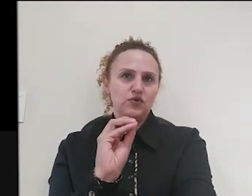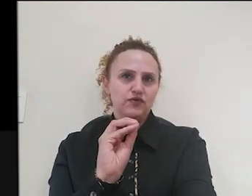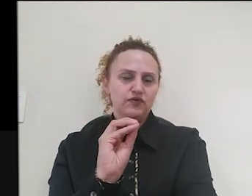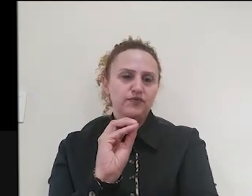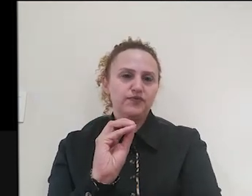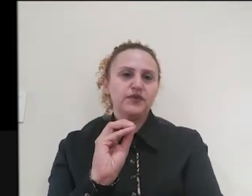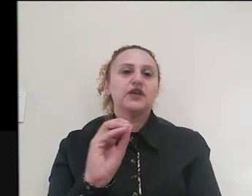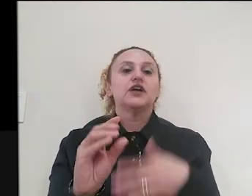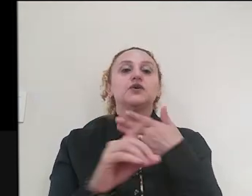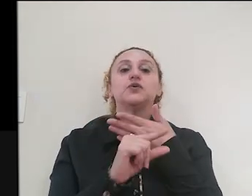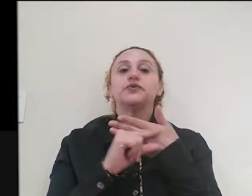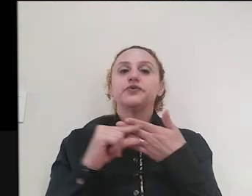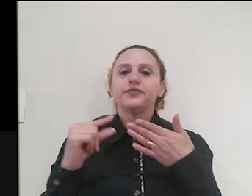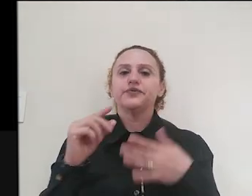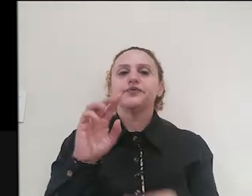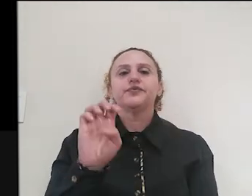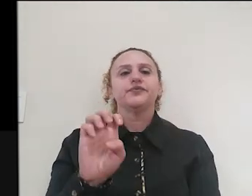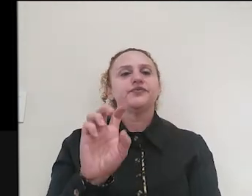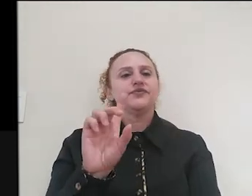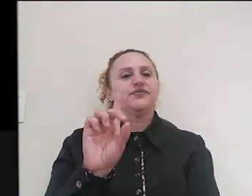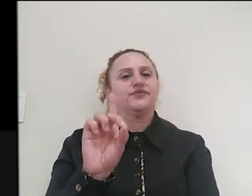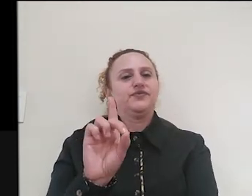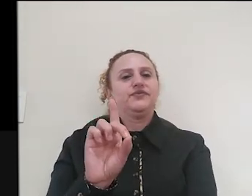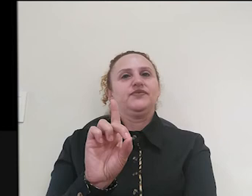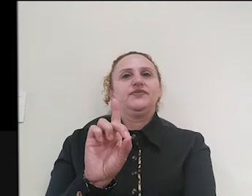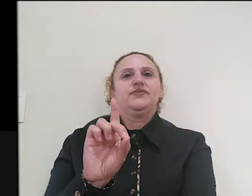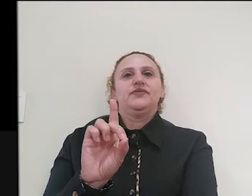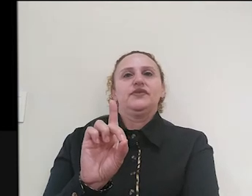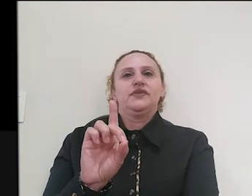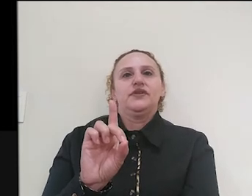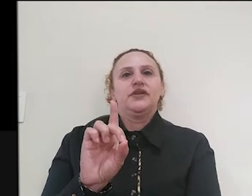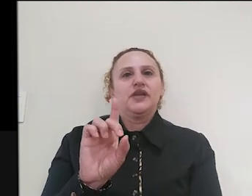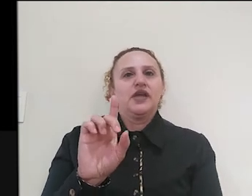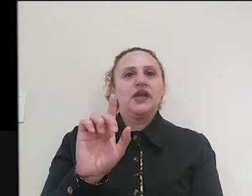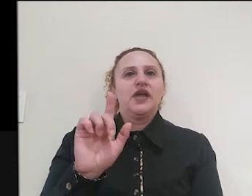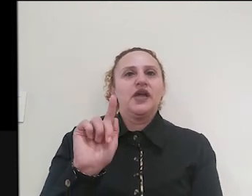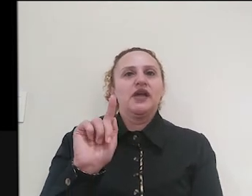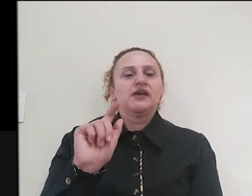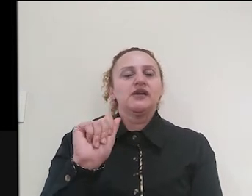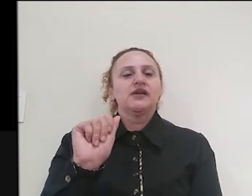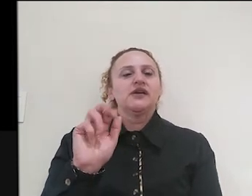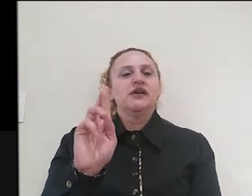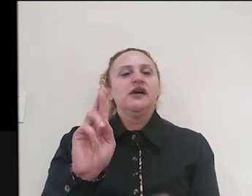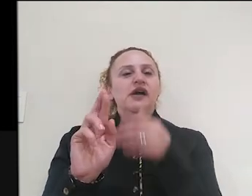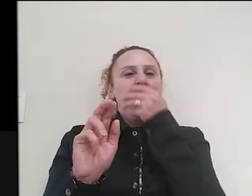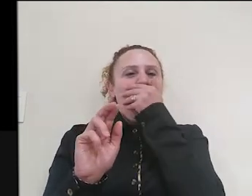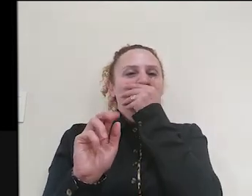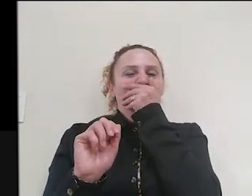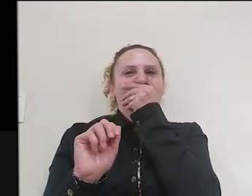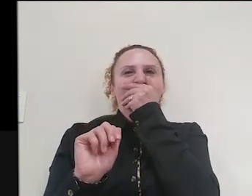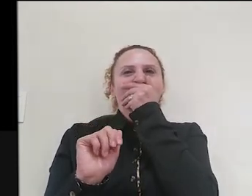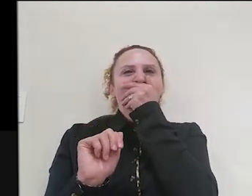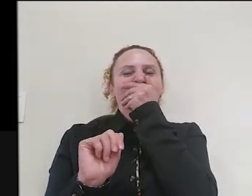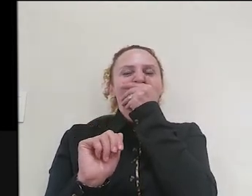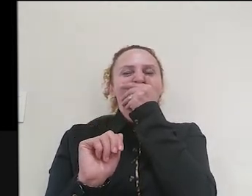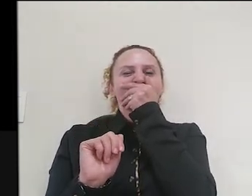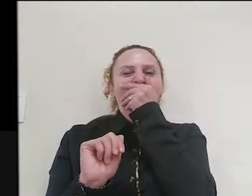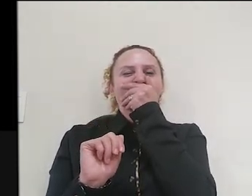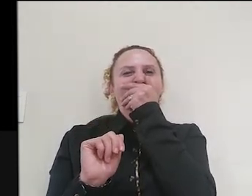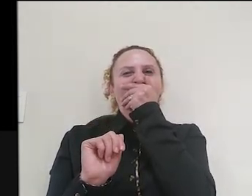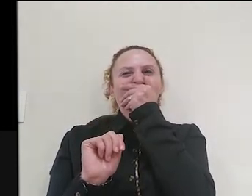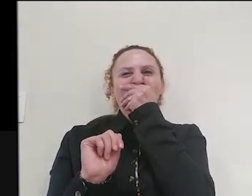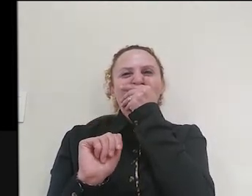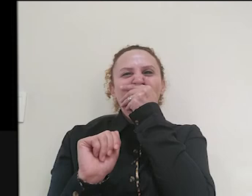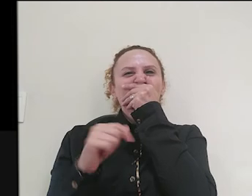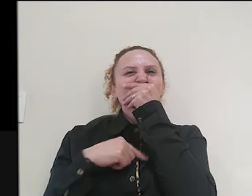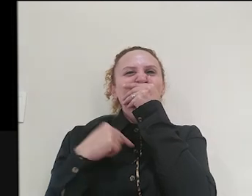visitado por uma figura que nada mais, nada menos é do que um corvo, que lhe assegura que não há mais esperança